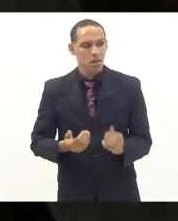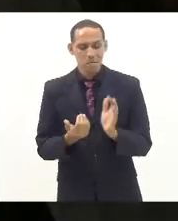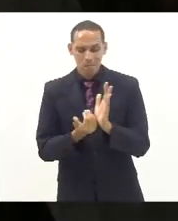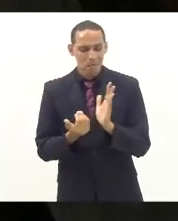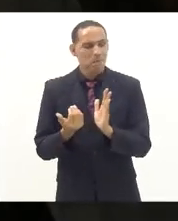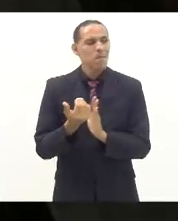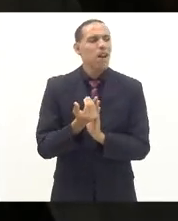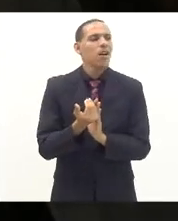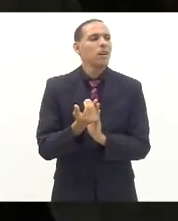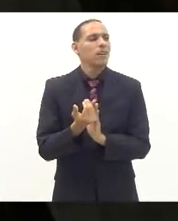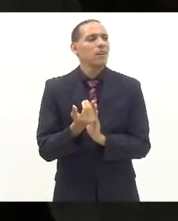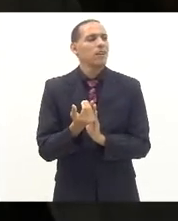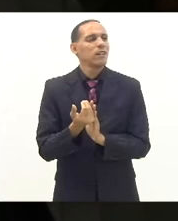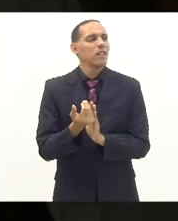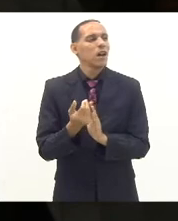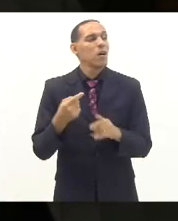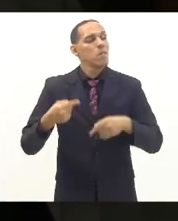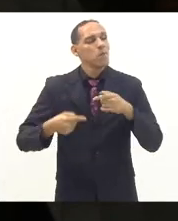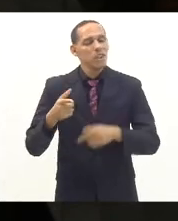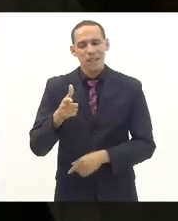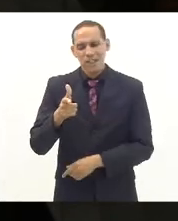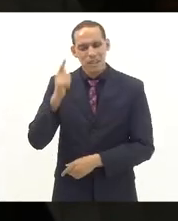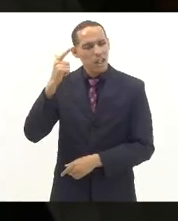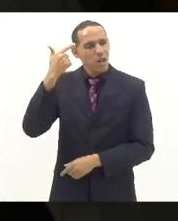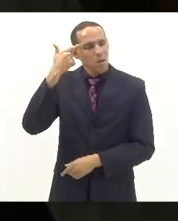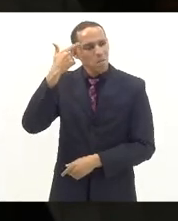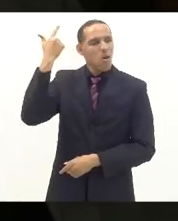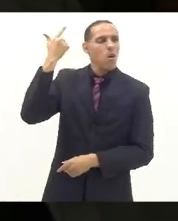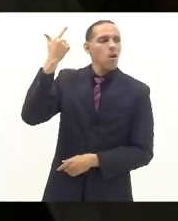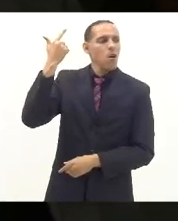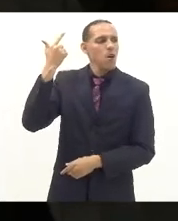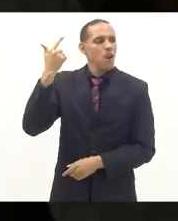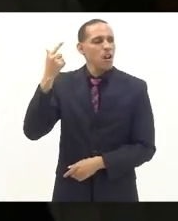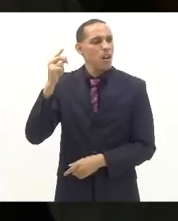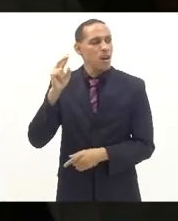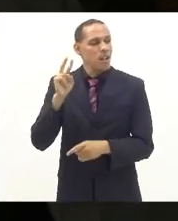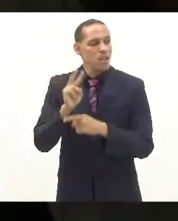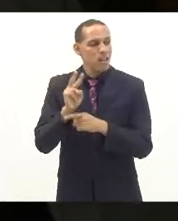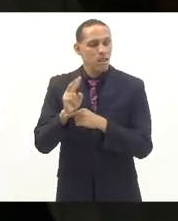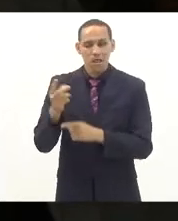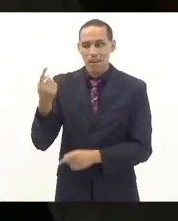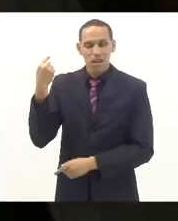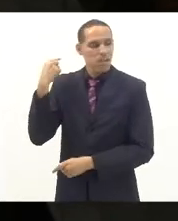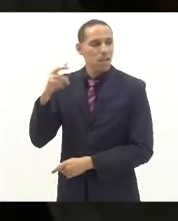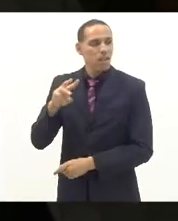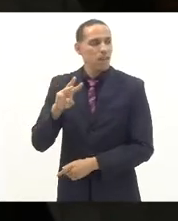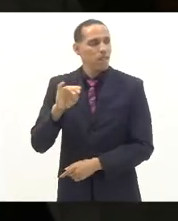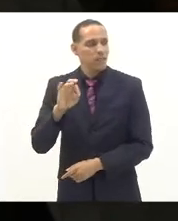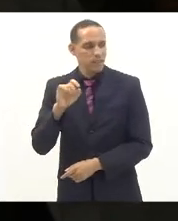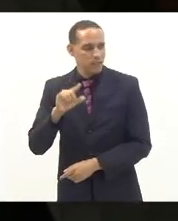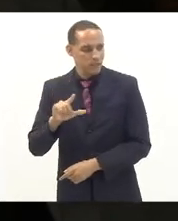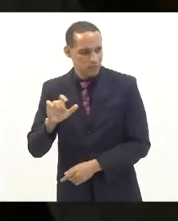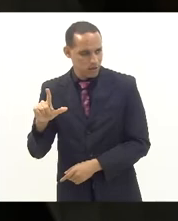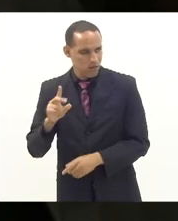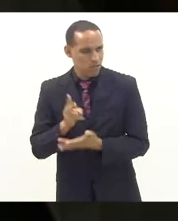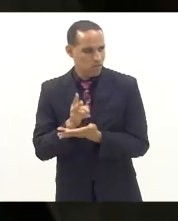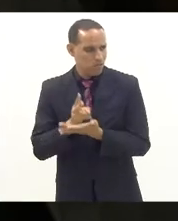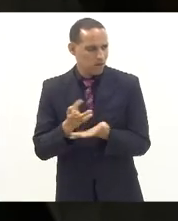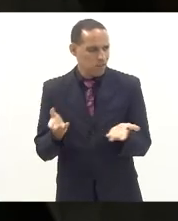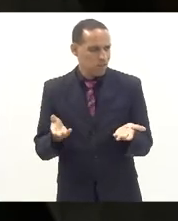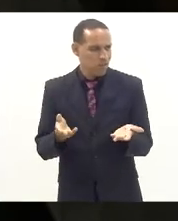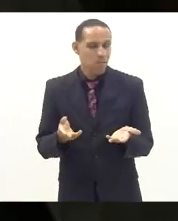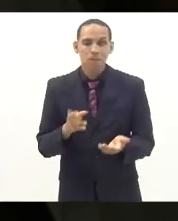a polícia de tiro na cabecinha de bandido defendida pelo seu antecessor continua ele então respondeu